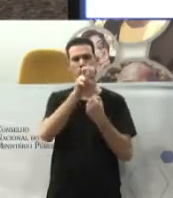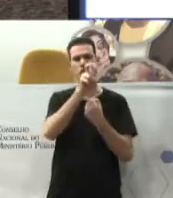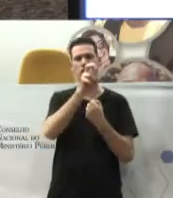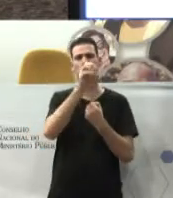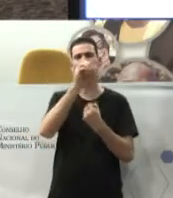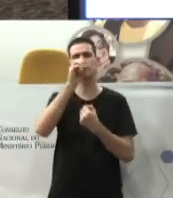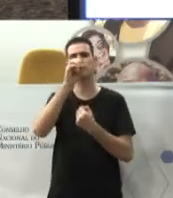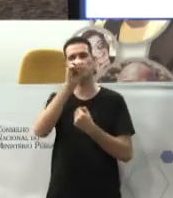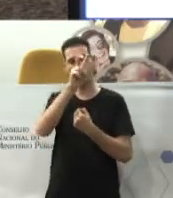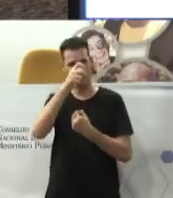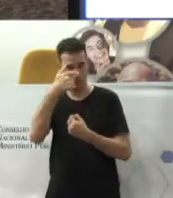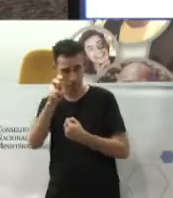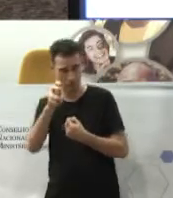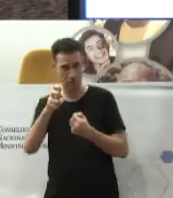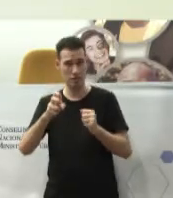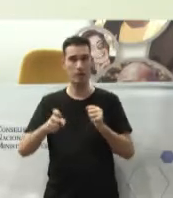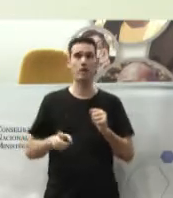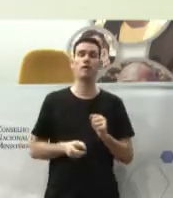515, parágrafo 2º,